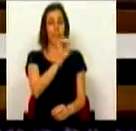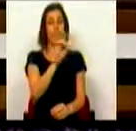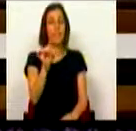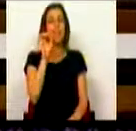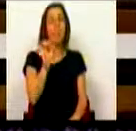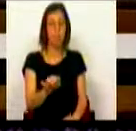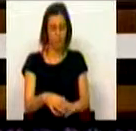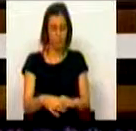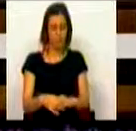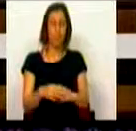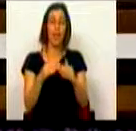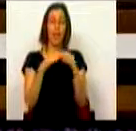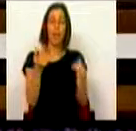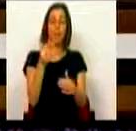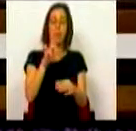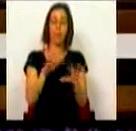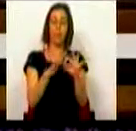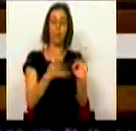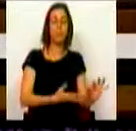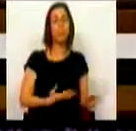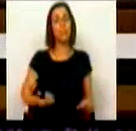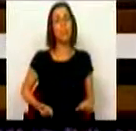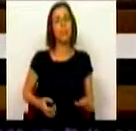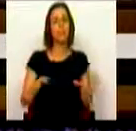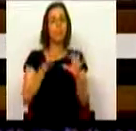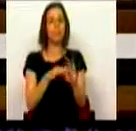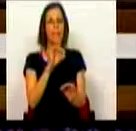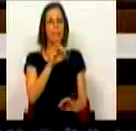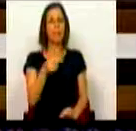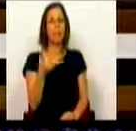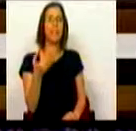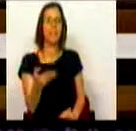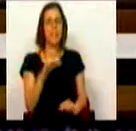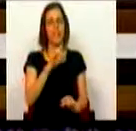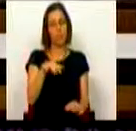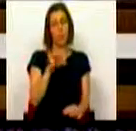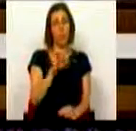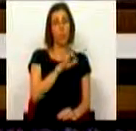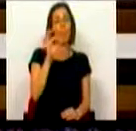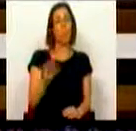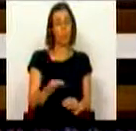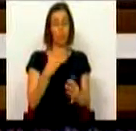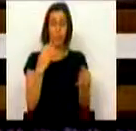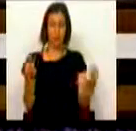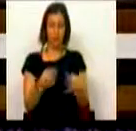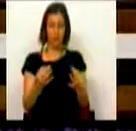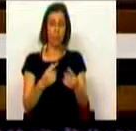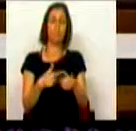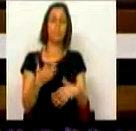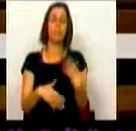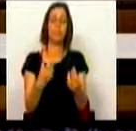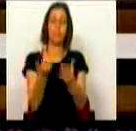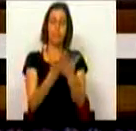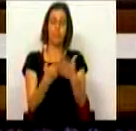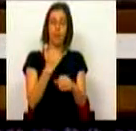mil. O nível da taxa de desemprego, em torno dos 6,7%, 6,8%, apesar do dinamismo do